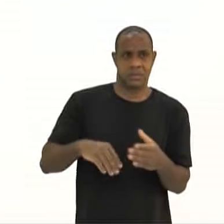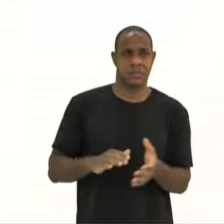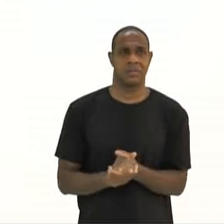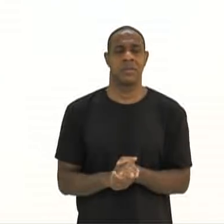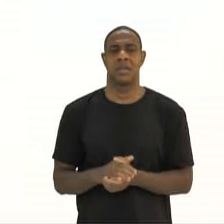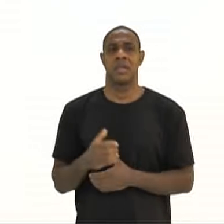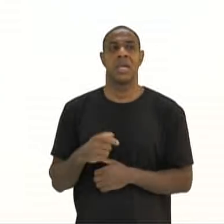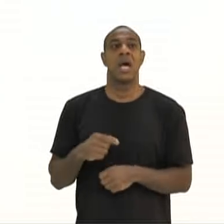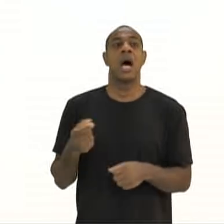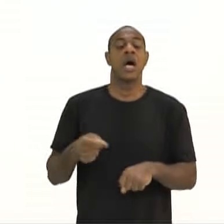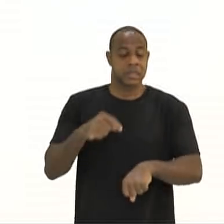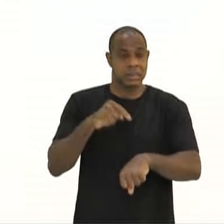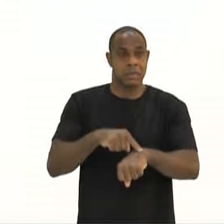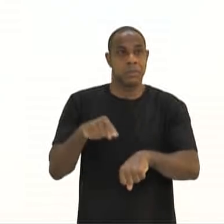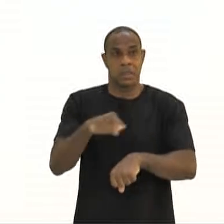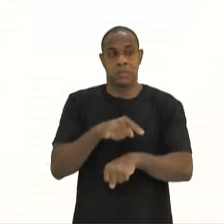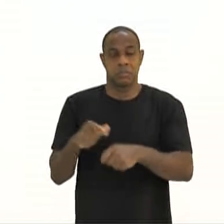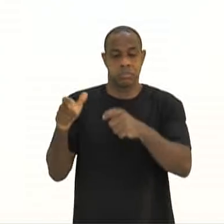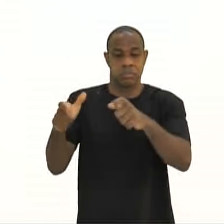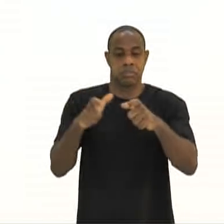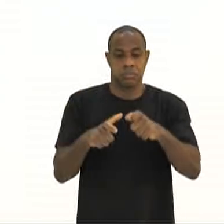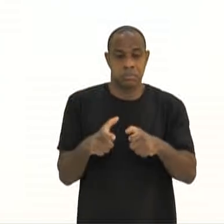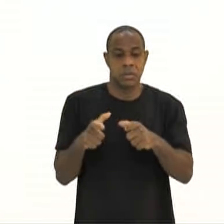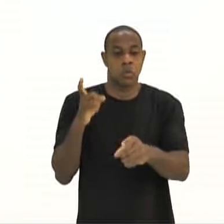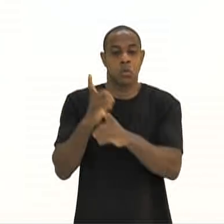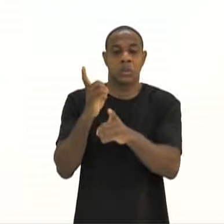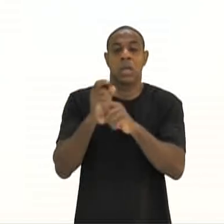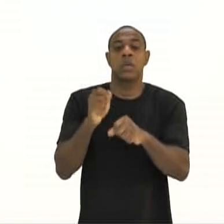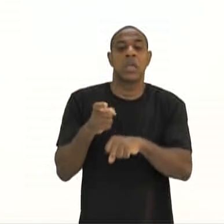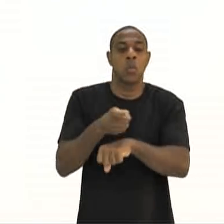para vocês localizarem aí os adjetivos.